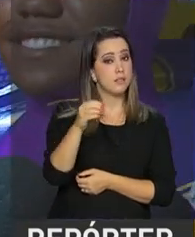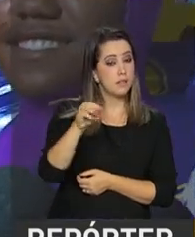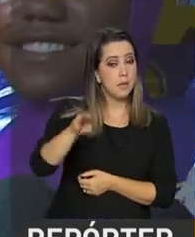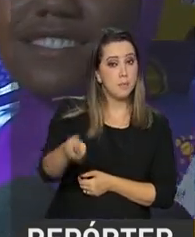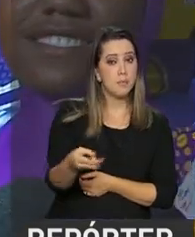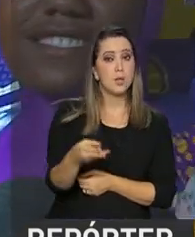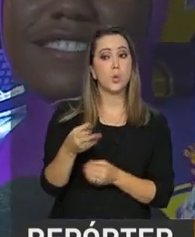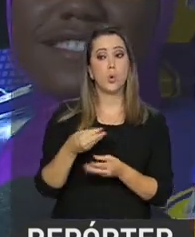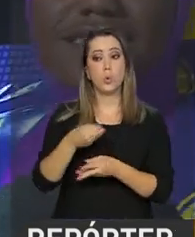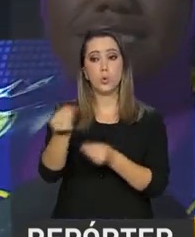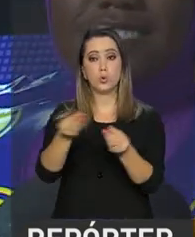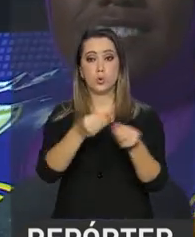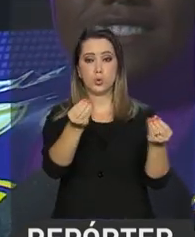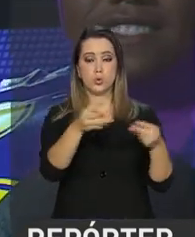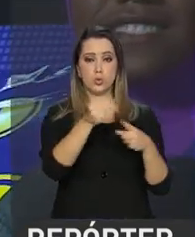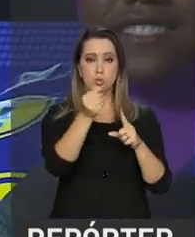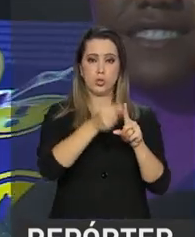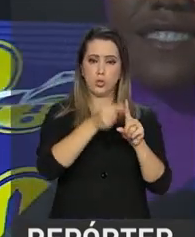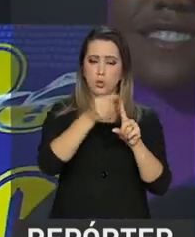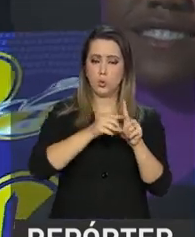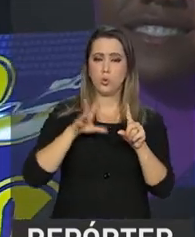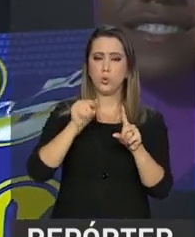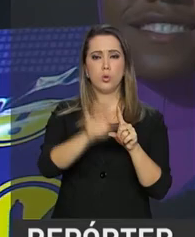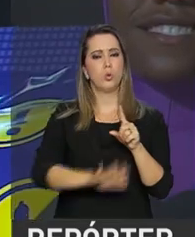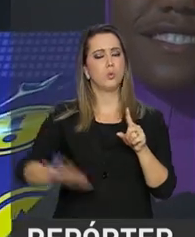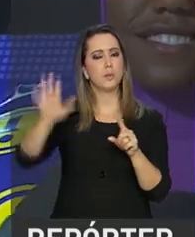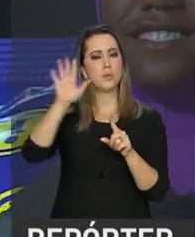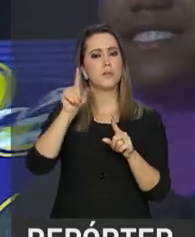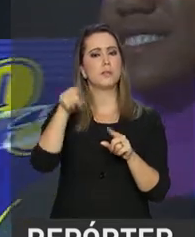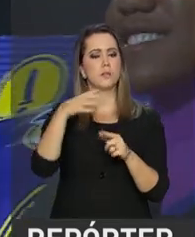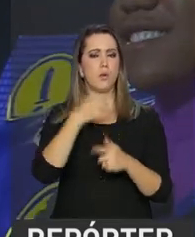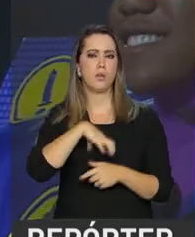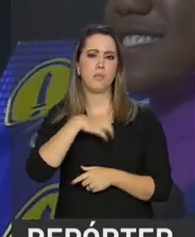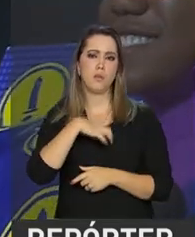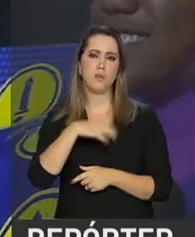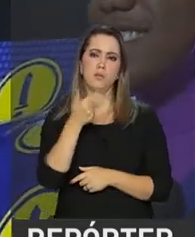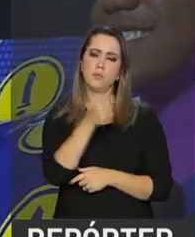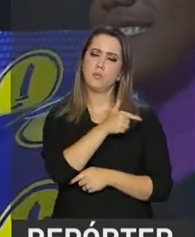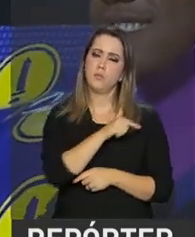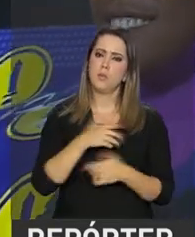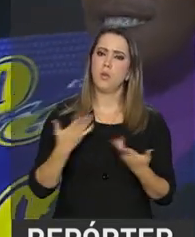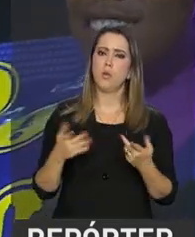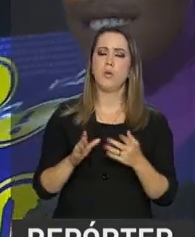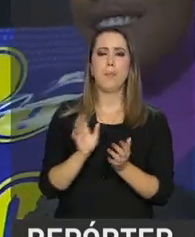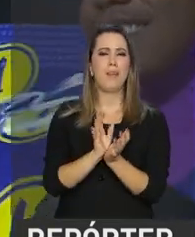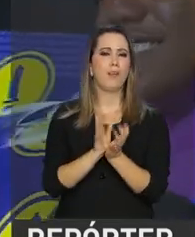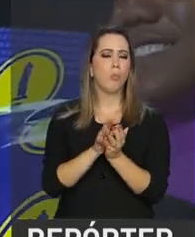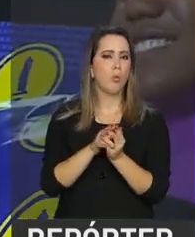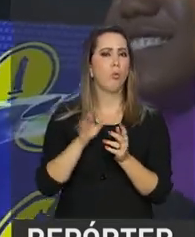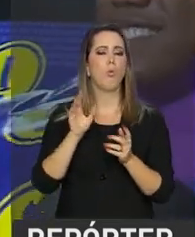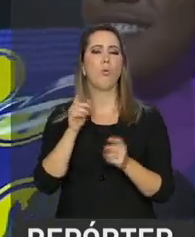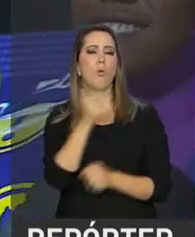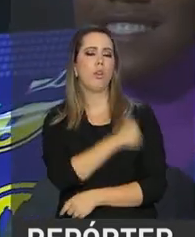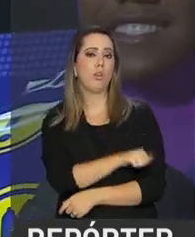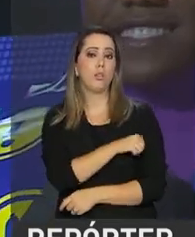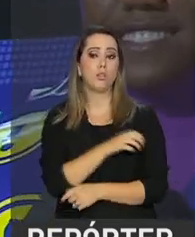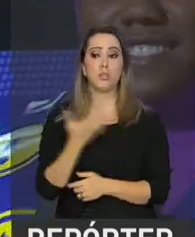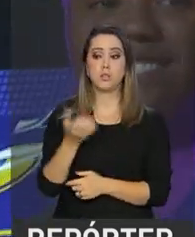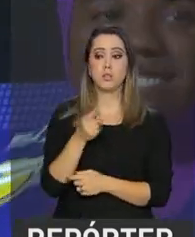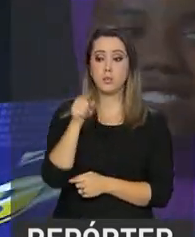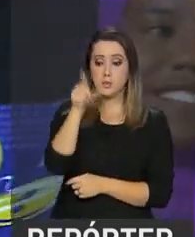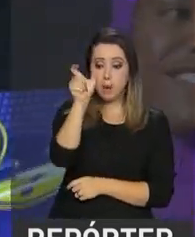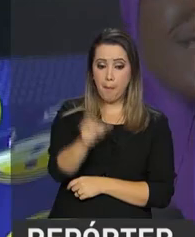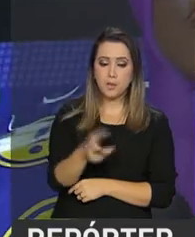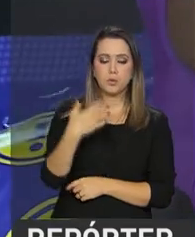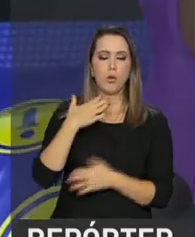a Bahia é uma referência de Carnaval, como é o Rio de Janeiro, como são outros estados, como Pernambuco. E nós queremos que o folião